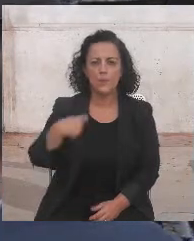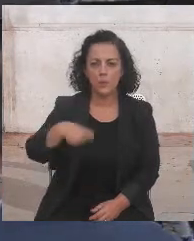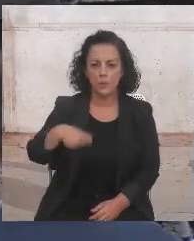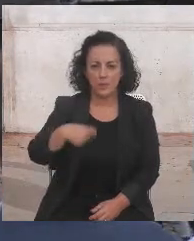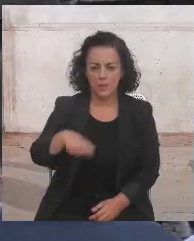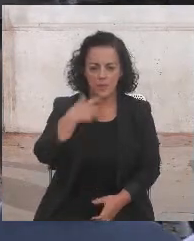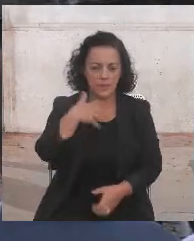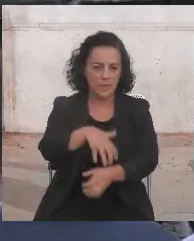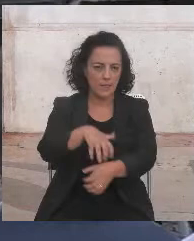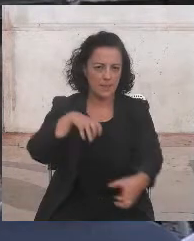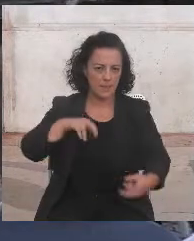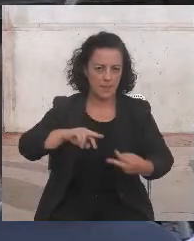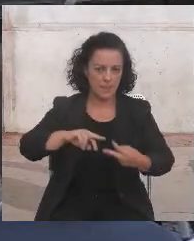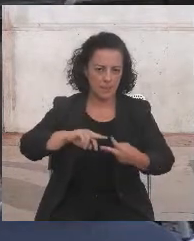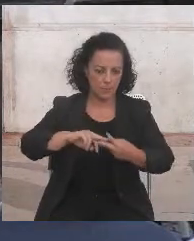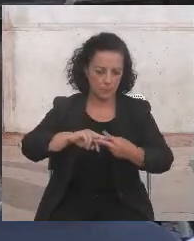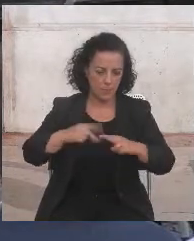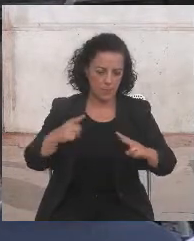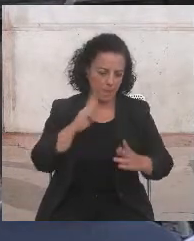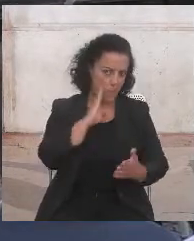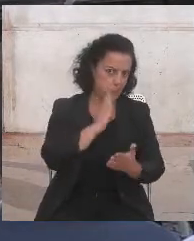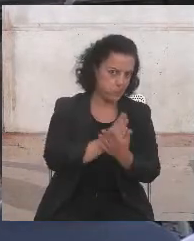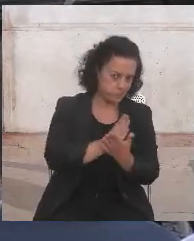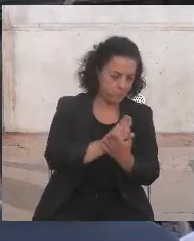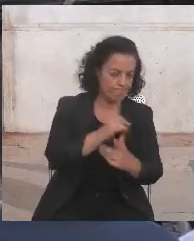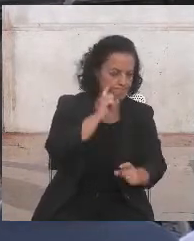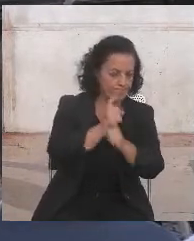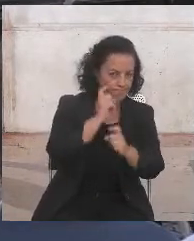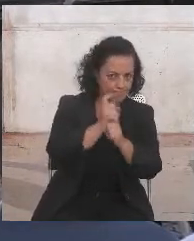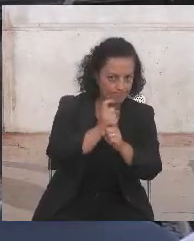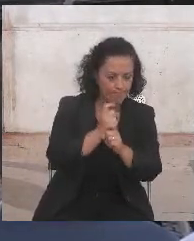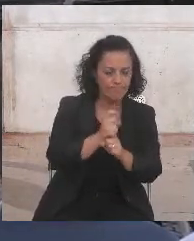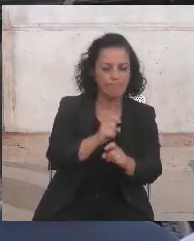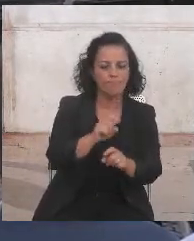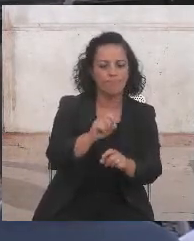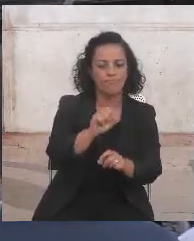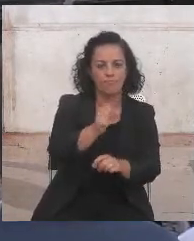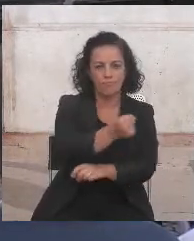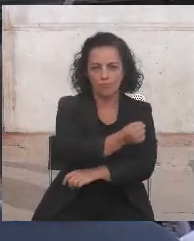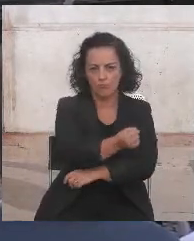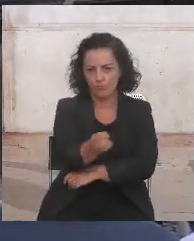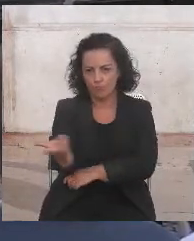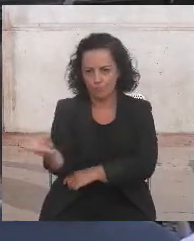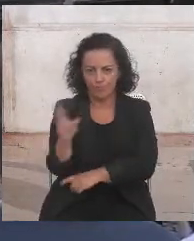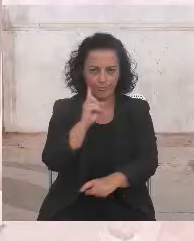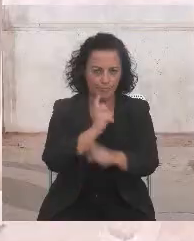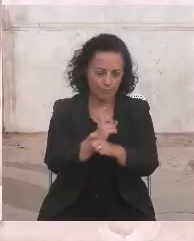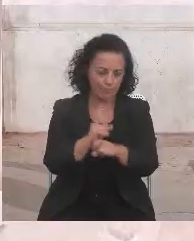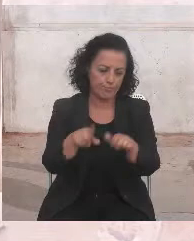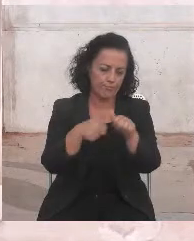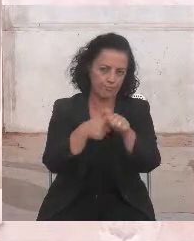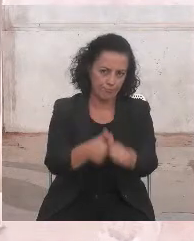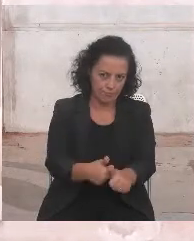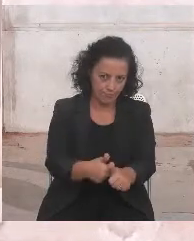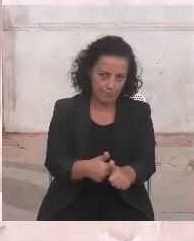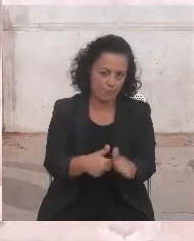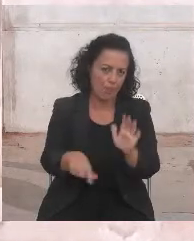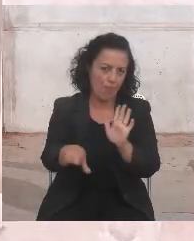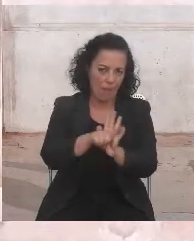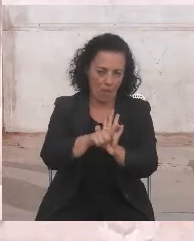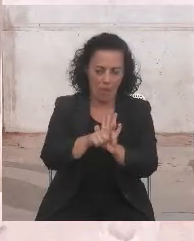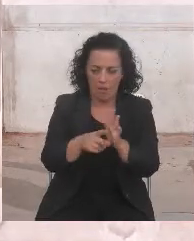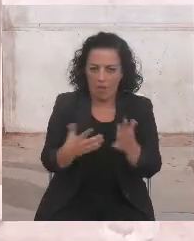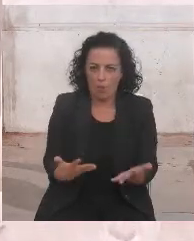Presidente da Assembleia Municipal Cessante verificou a identidade e a legitimidade dos eleitos, nos termos da legislação